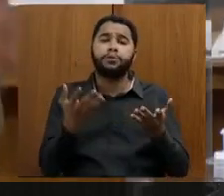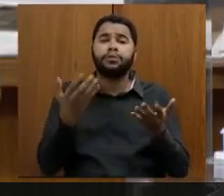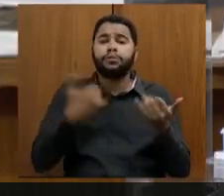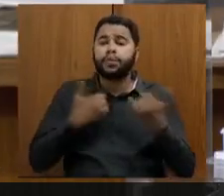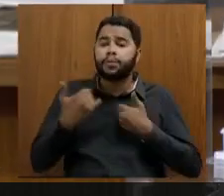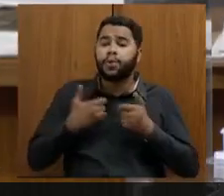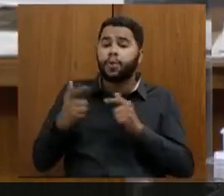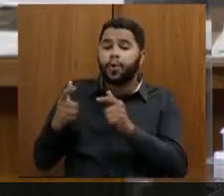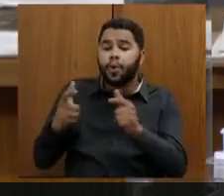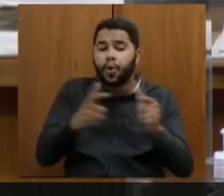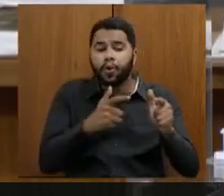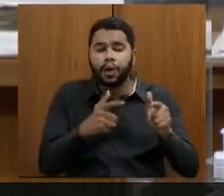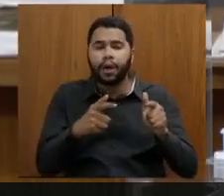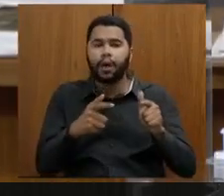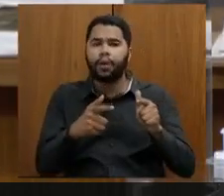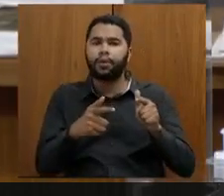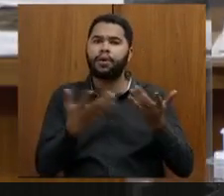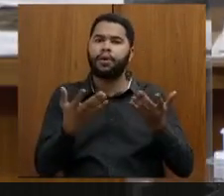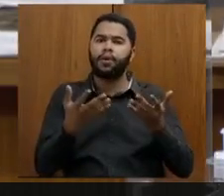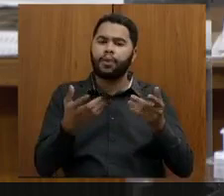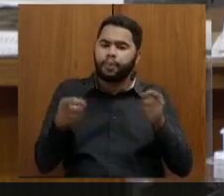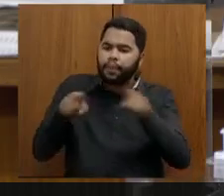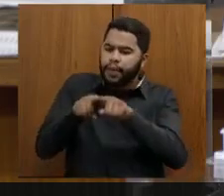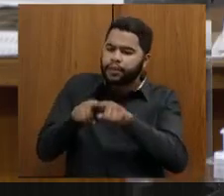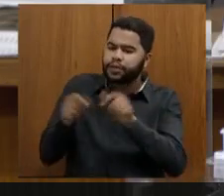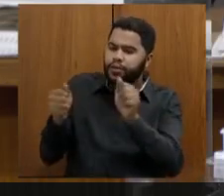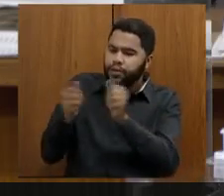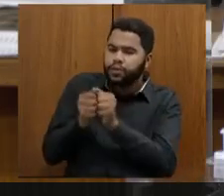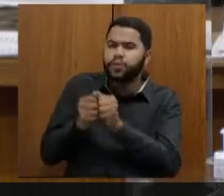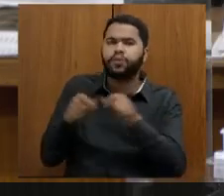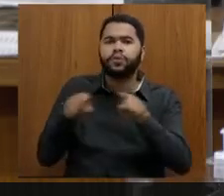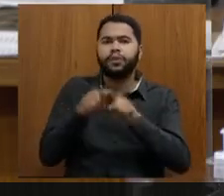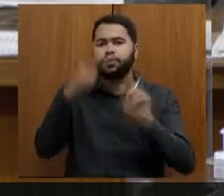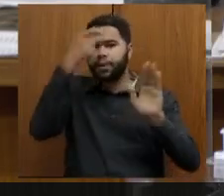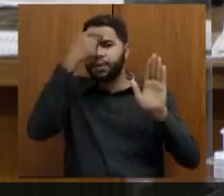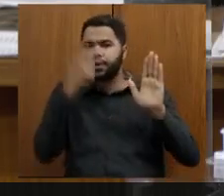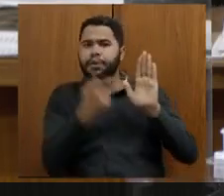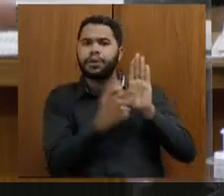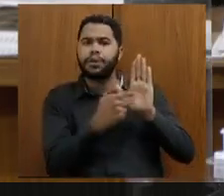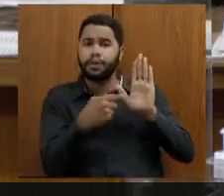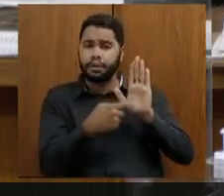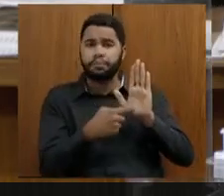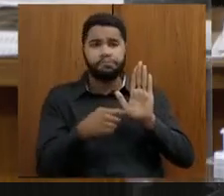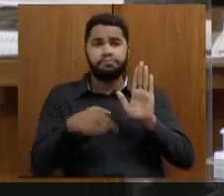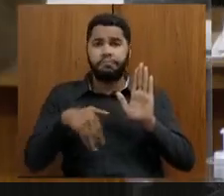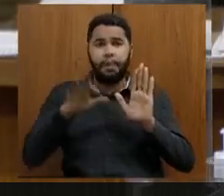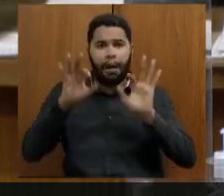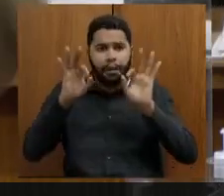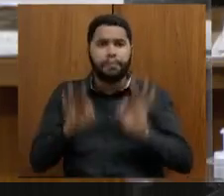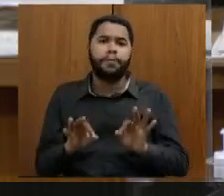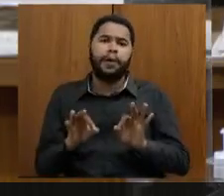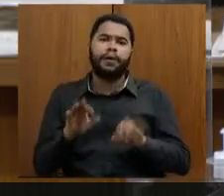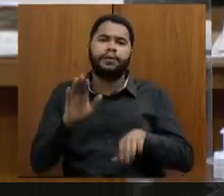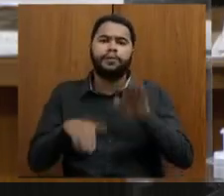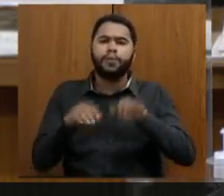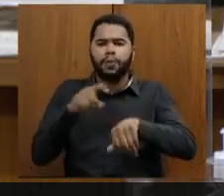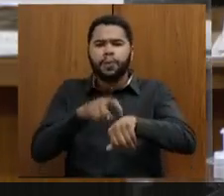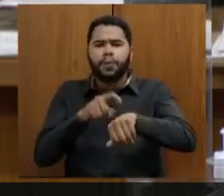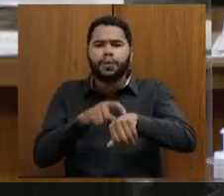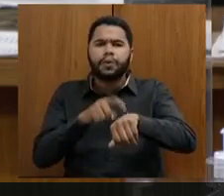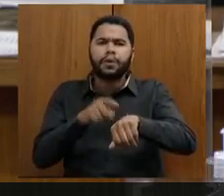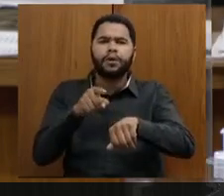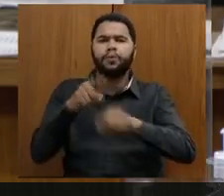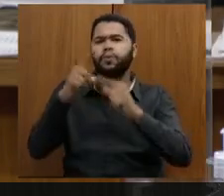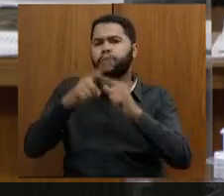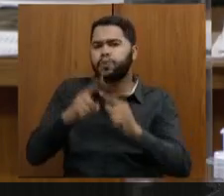informados os locais Igual essa parte aqui nós fizemos colocar nosso trabalho de inteligência também que aí é muito mais eficiente às vezes eu pego ali pelos horários